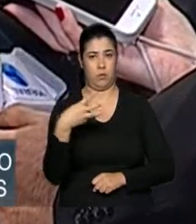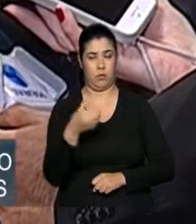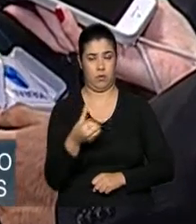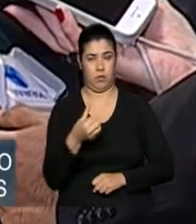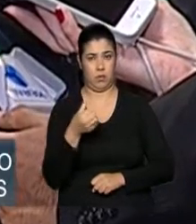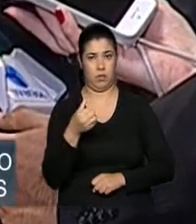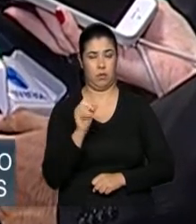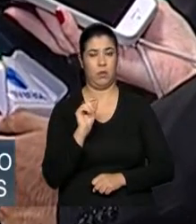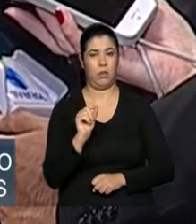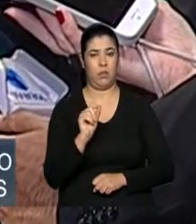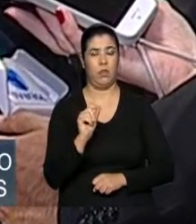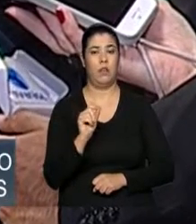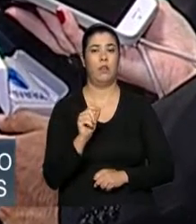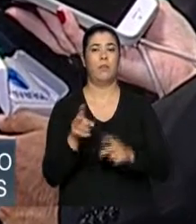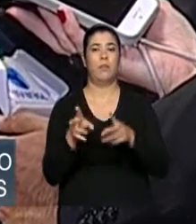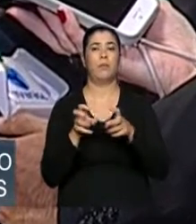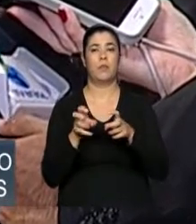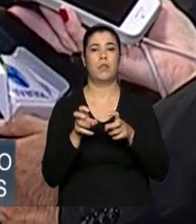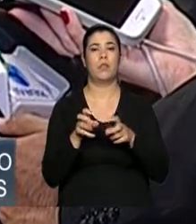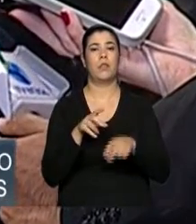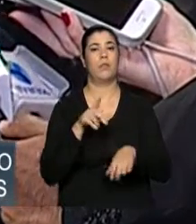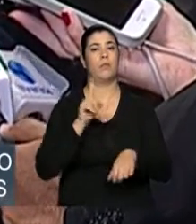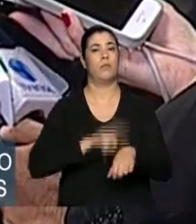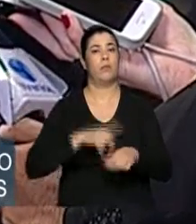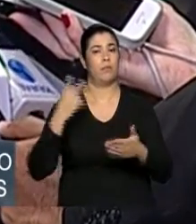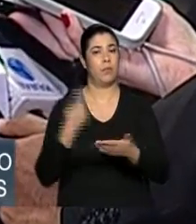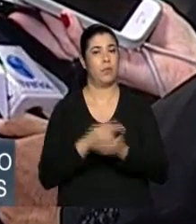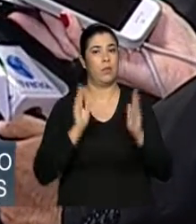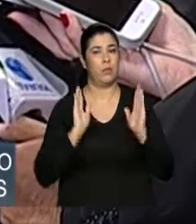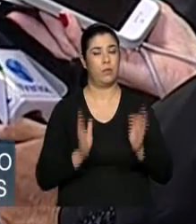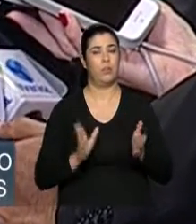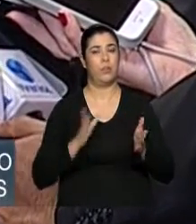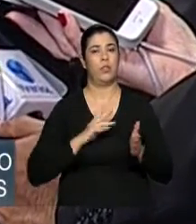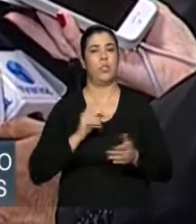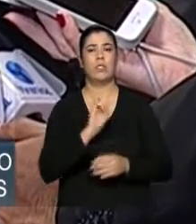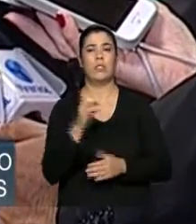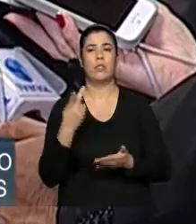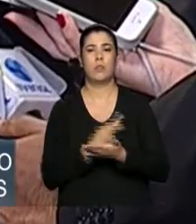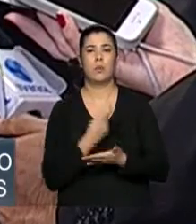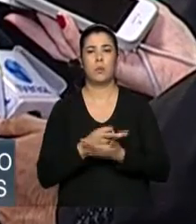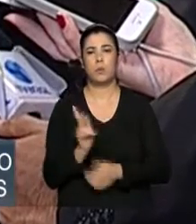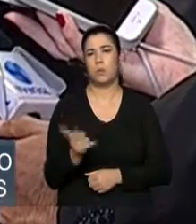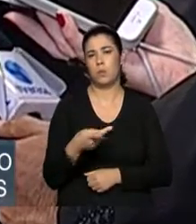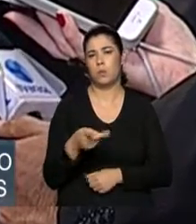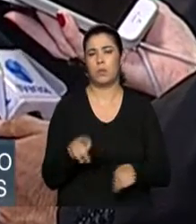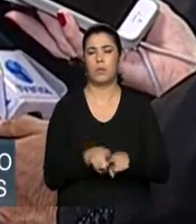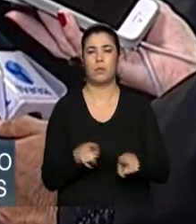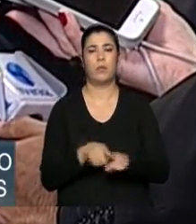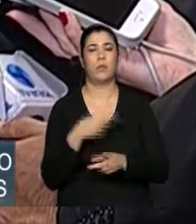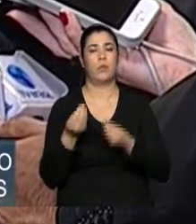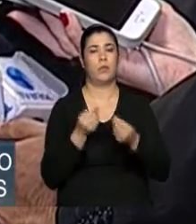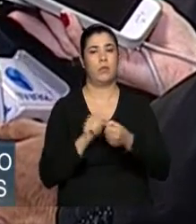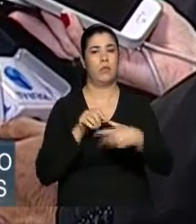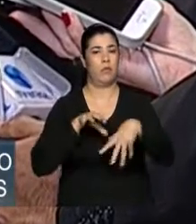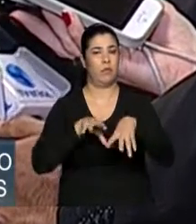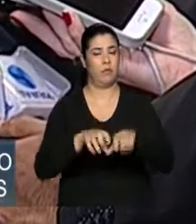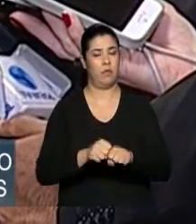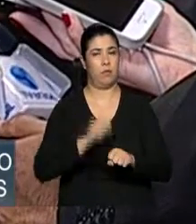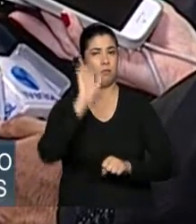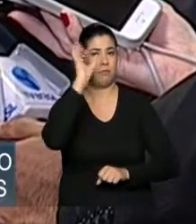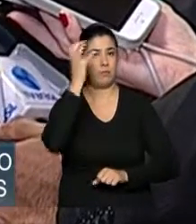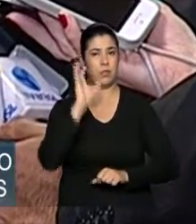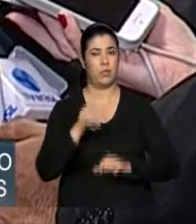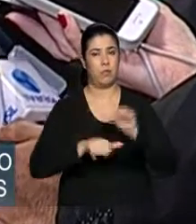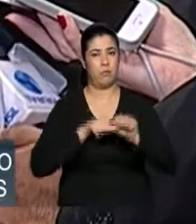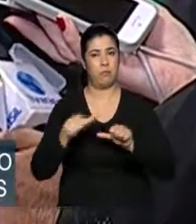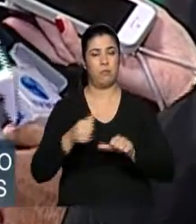é detectar, praticamente em tempo real, falhas que esteja havendo na formação e imediatamente tomar as providências